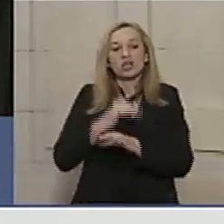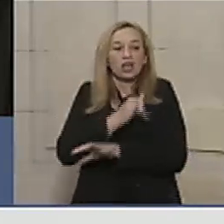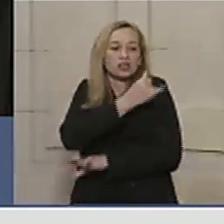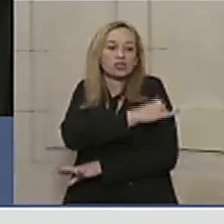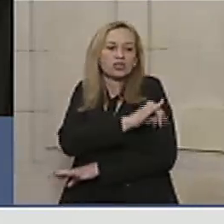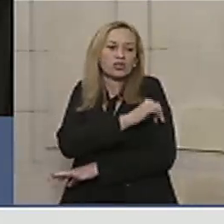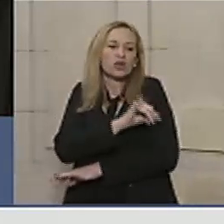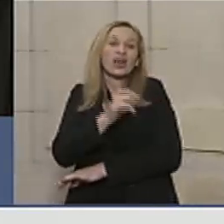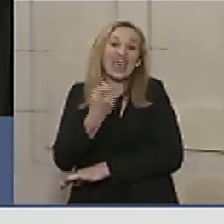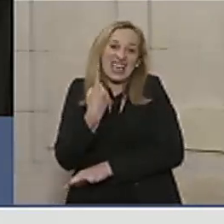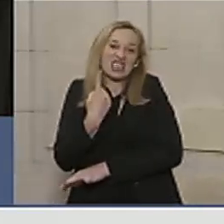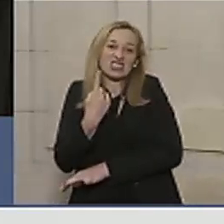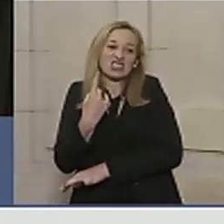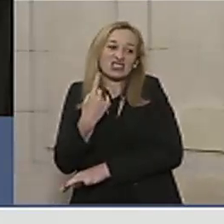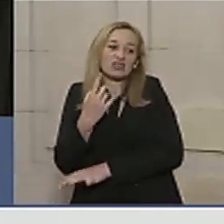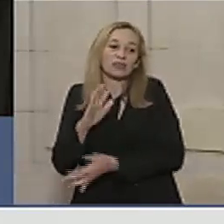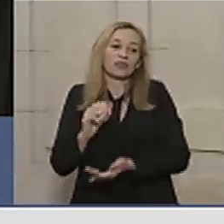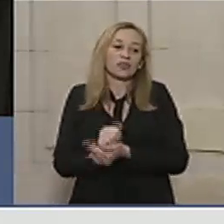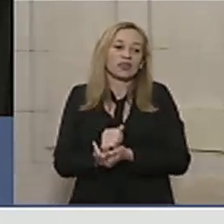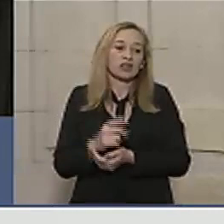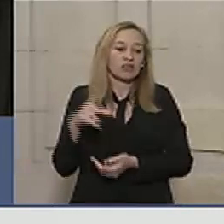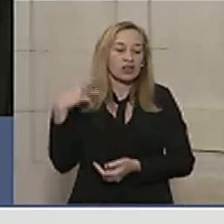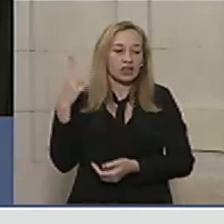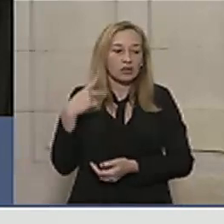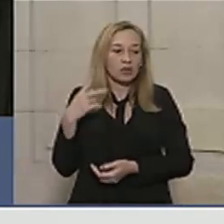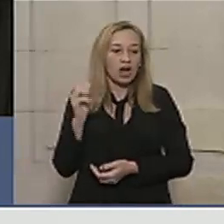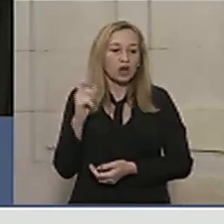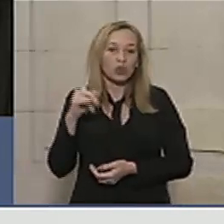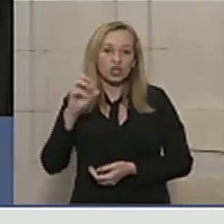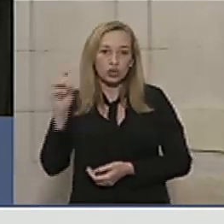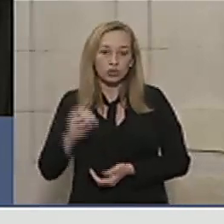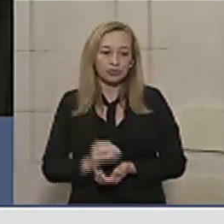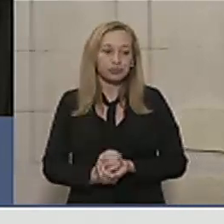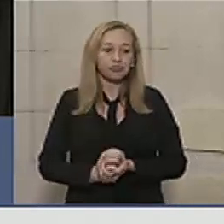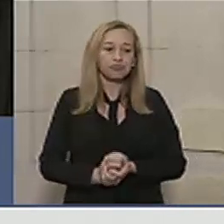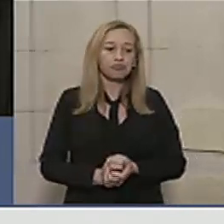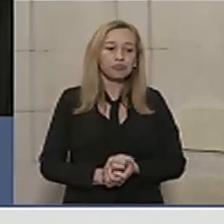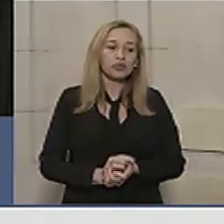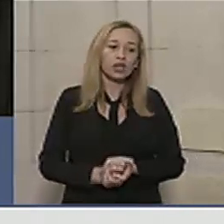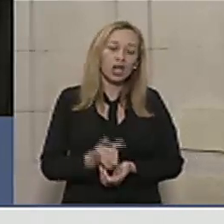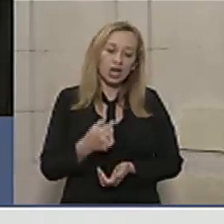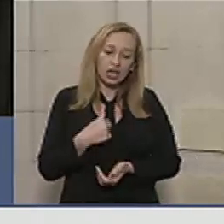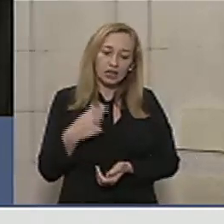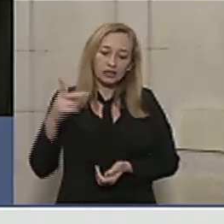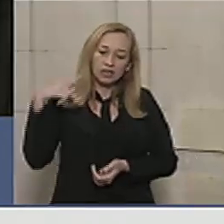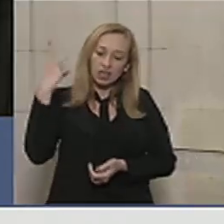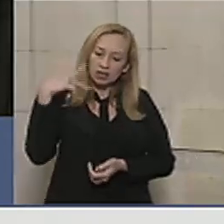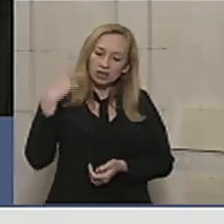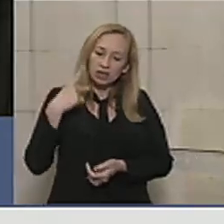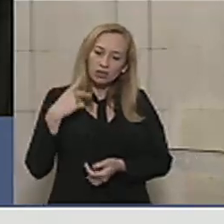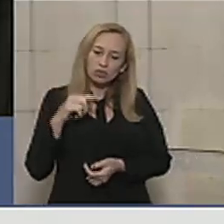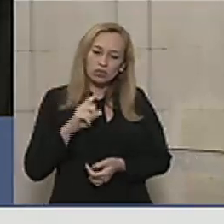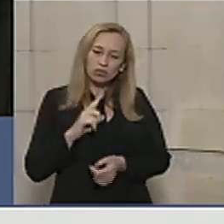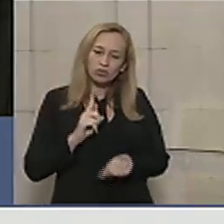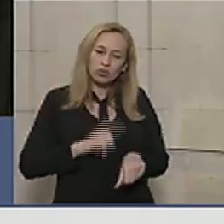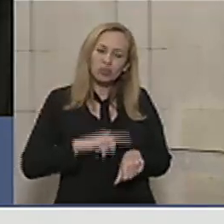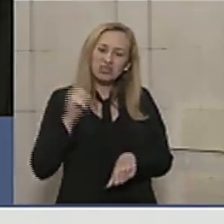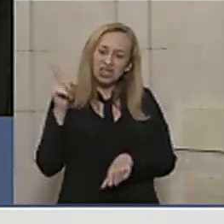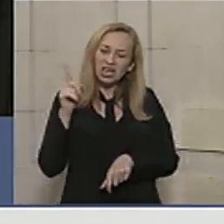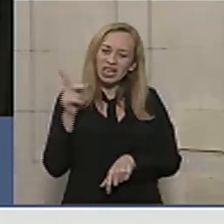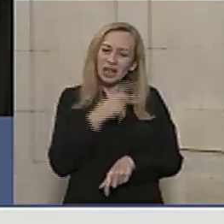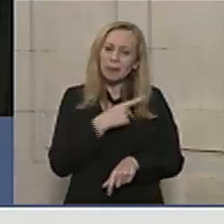o ex-vereador Aloysio Freitas. E fui vereador na época que ele foi presidente da